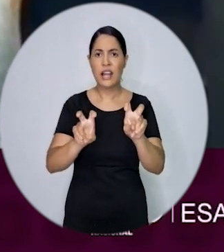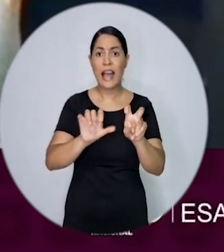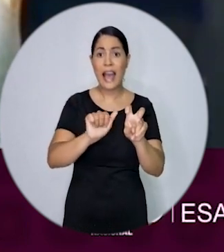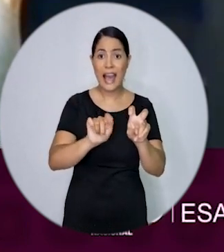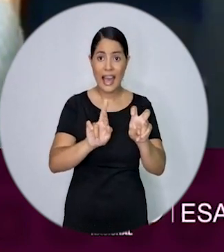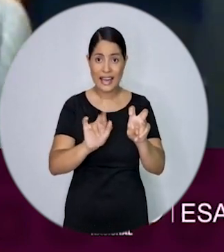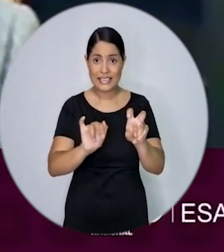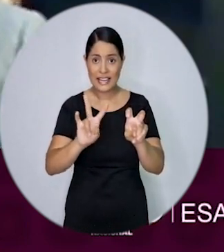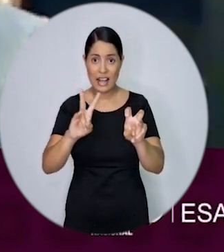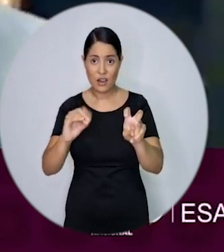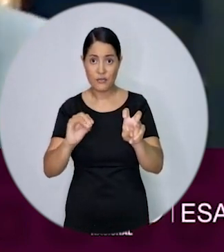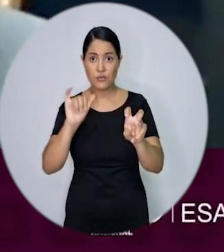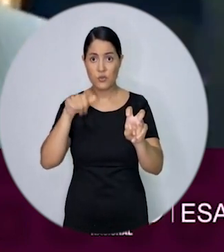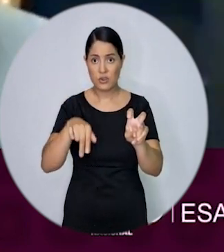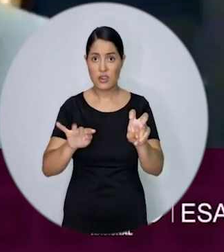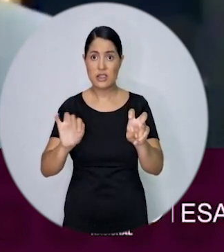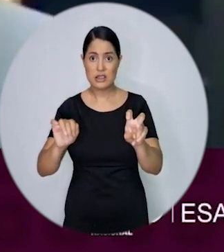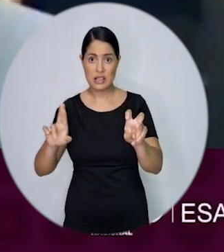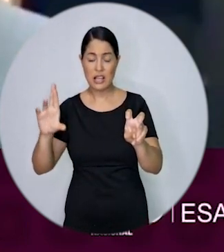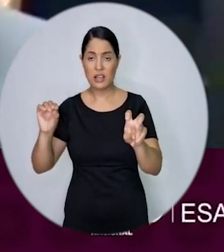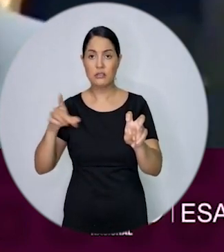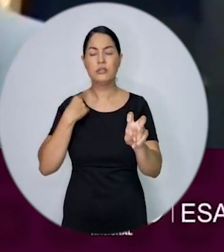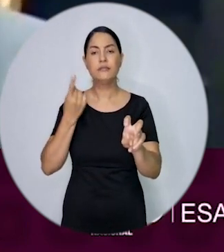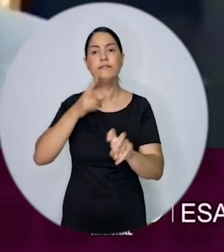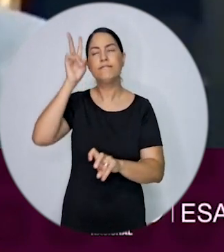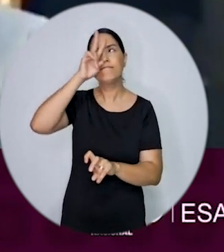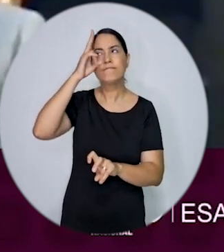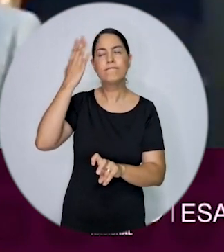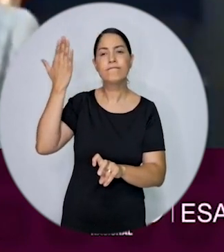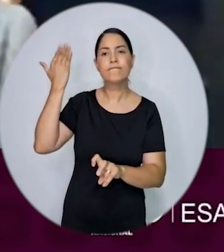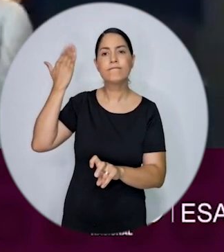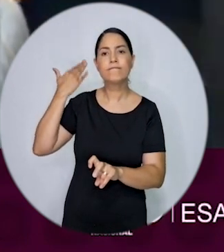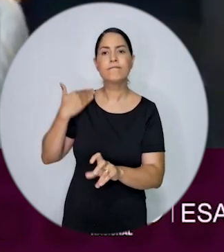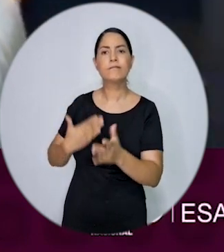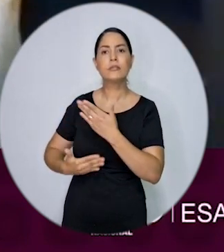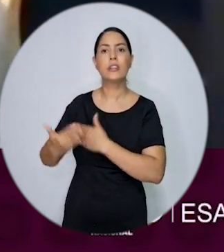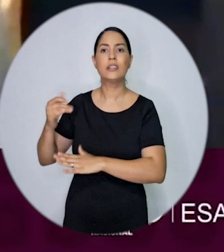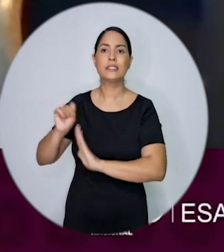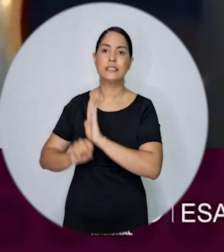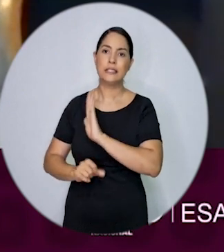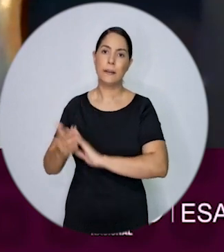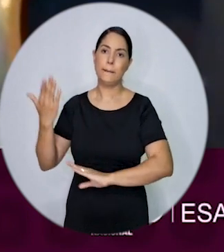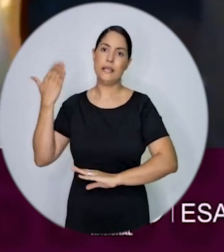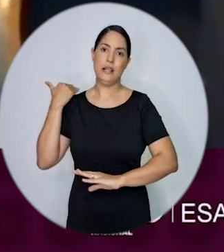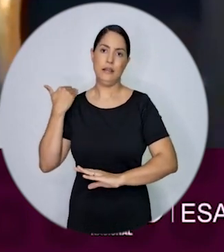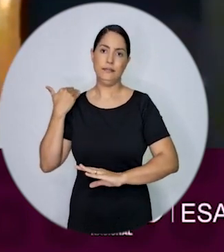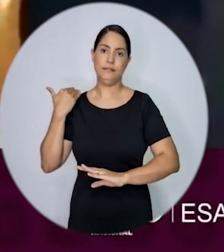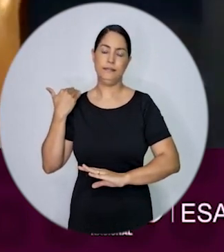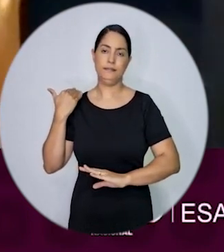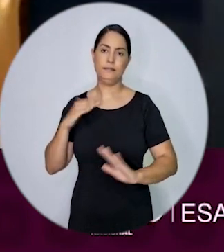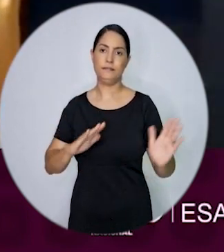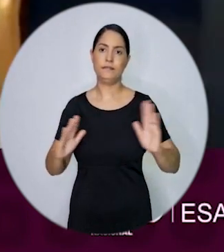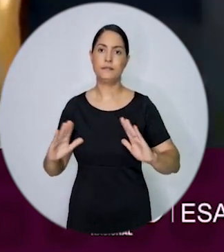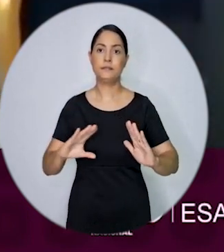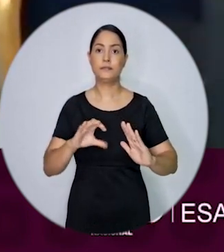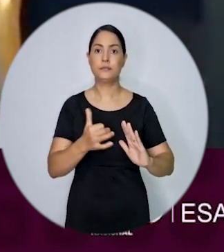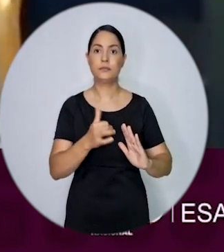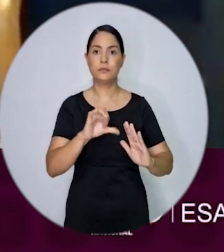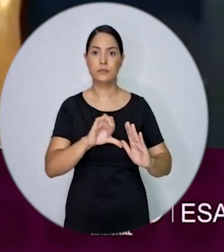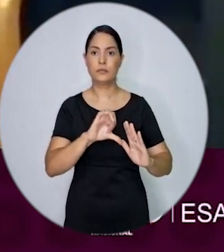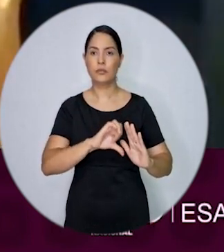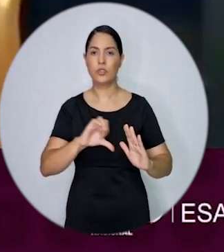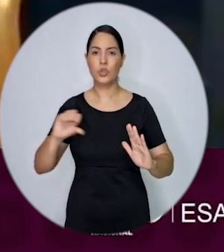a gente tem que voltar lá para o último ano, ou penúltimo ano do século passado, ano de